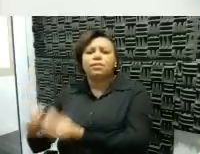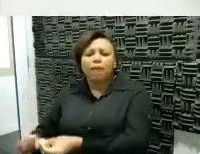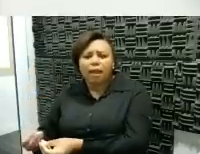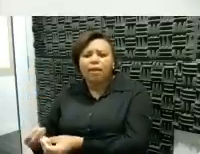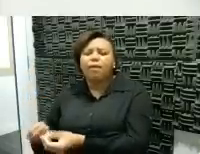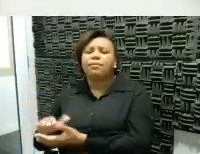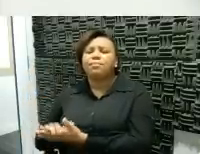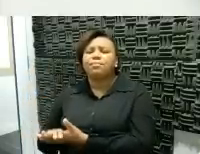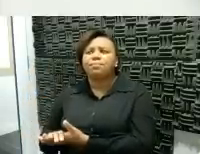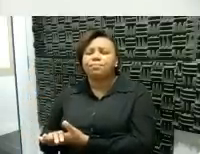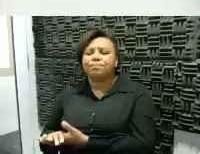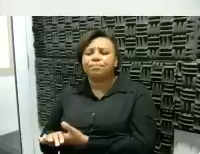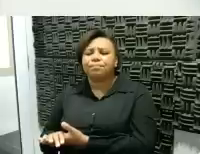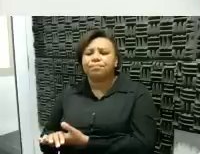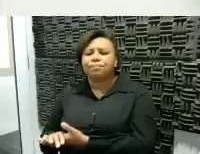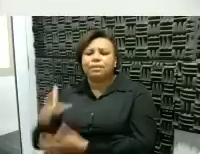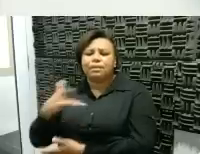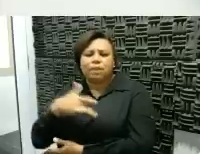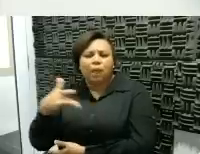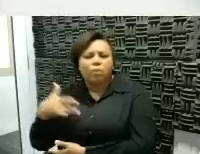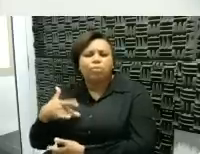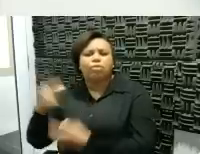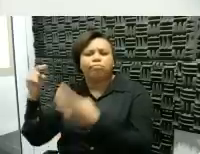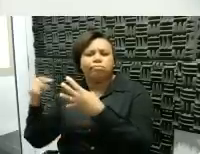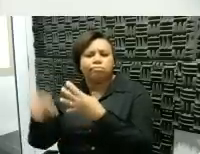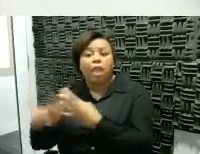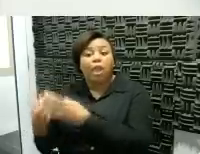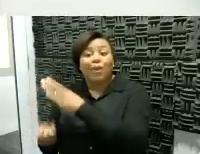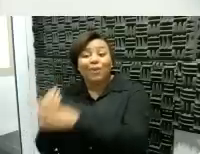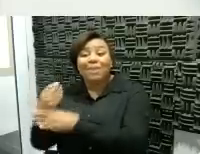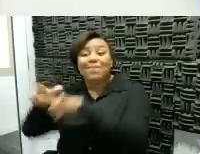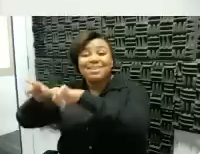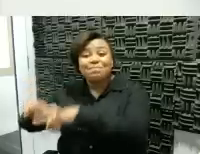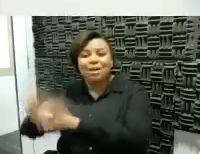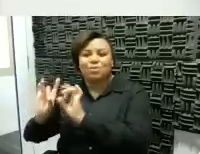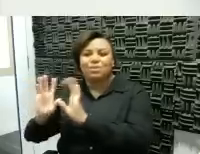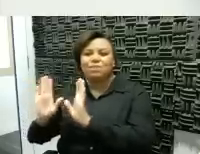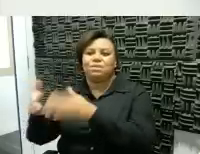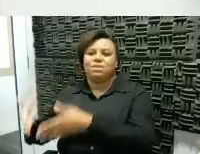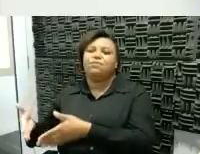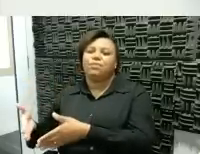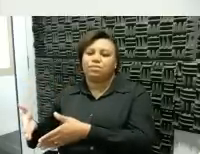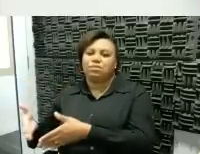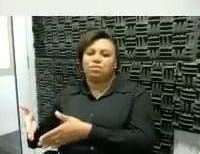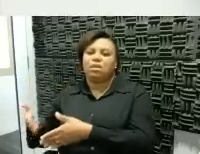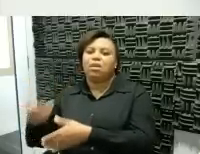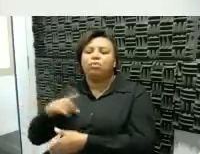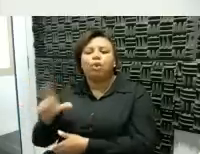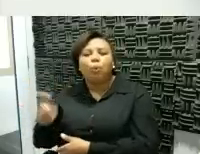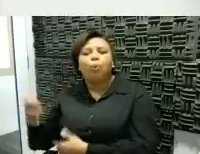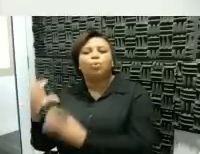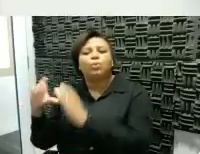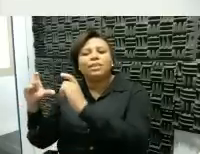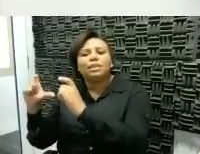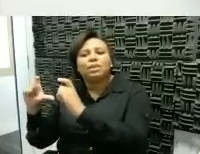etc e eu crio espaços específicos Ou seja eu tenho um outro círculo pequenininho aqui também fechado com as